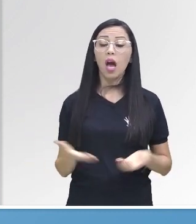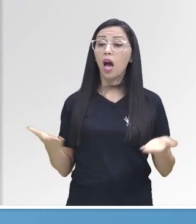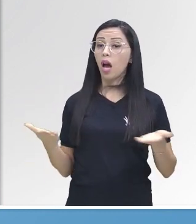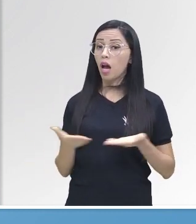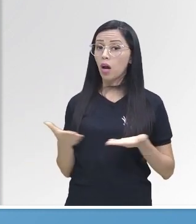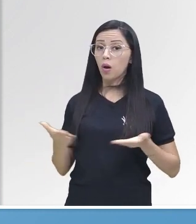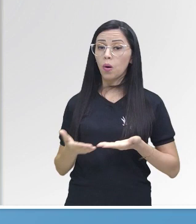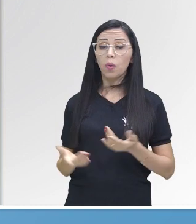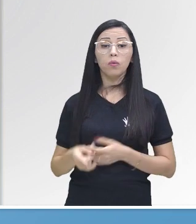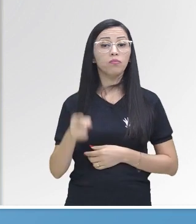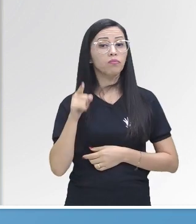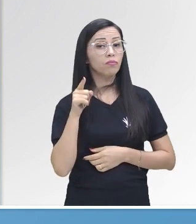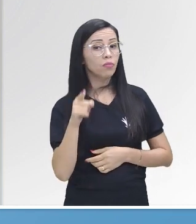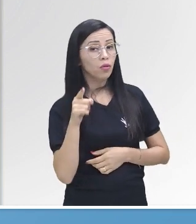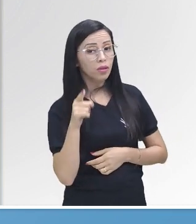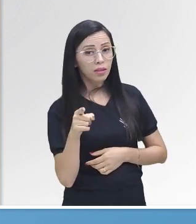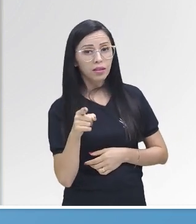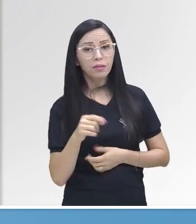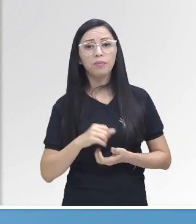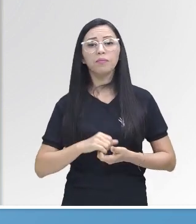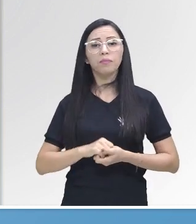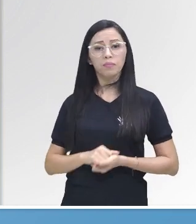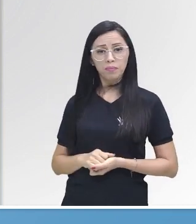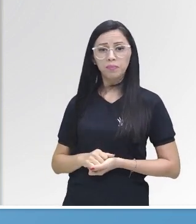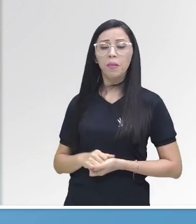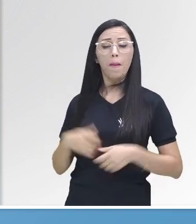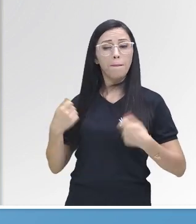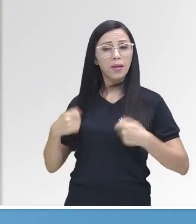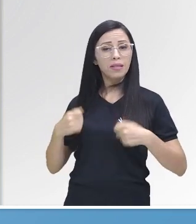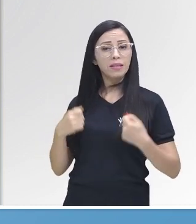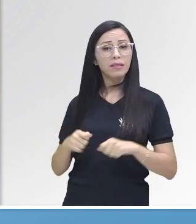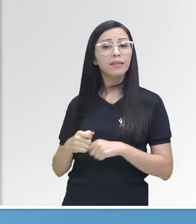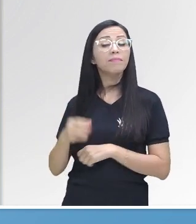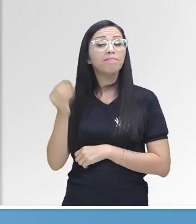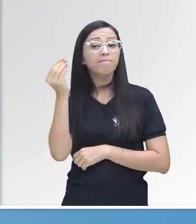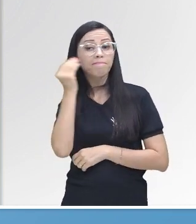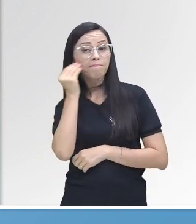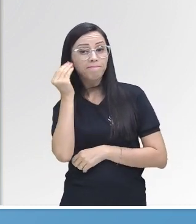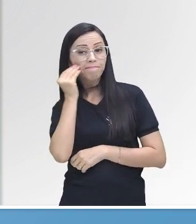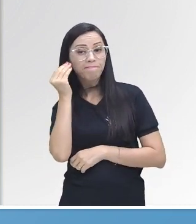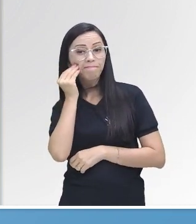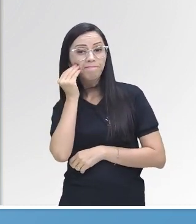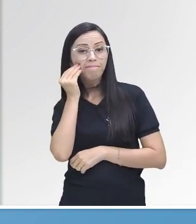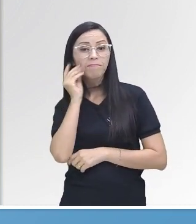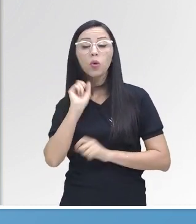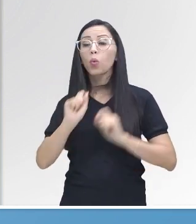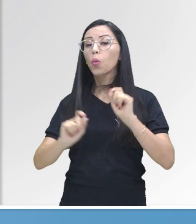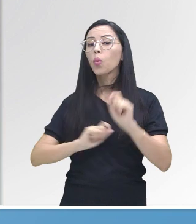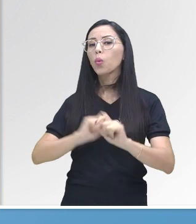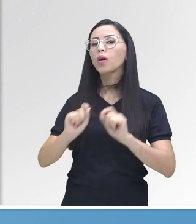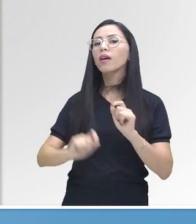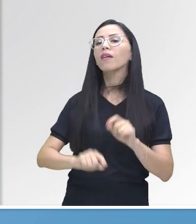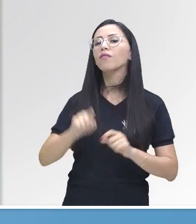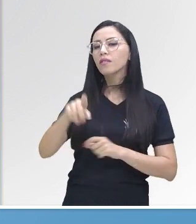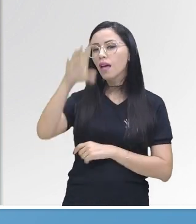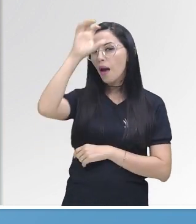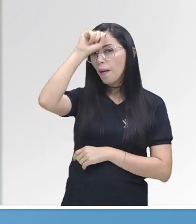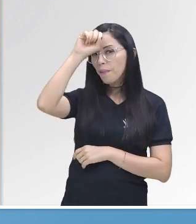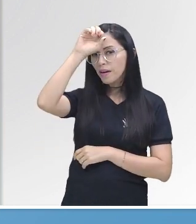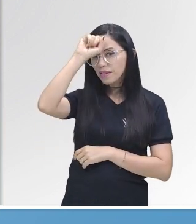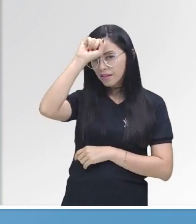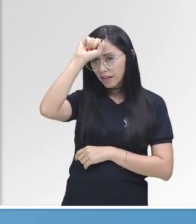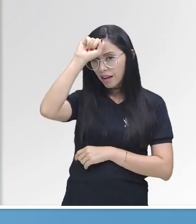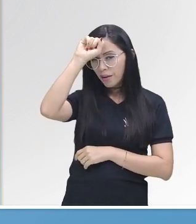Agora é a sua vez. Vamos testar nossos conhecimentos? Vamos ver o que você aprendeu com